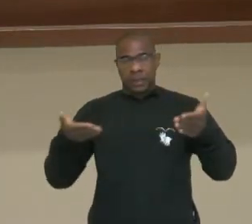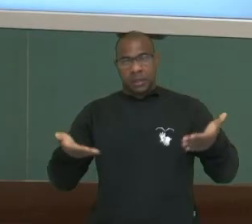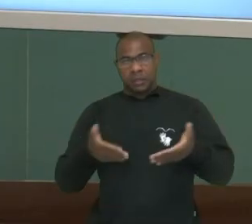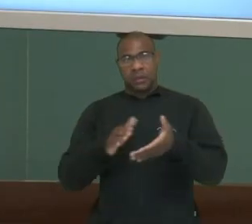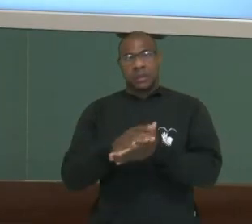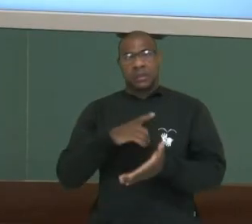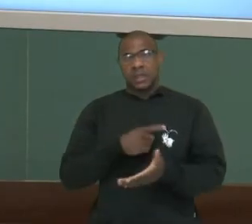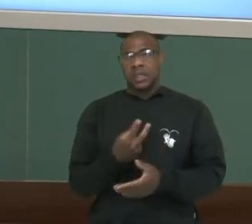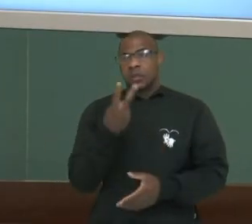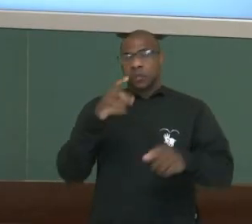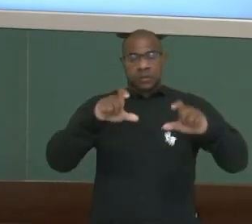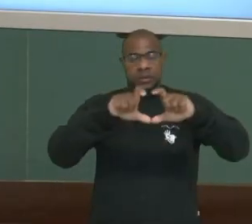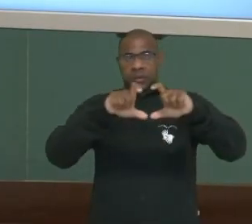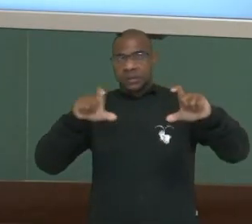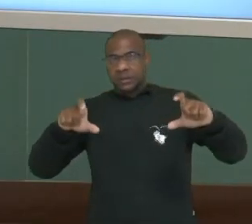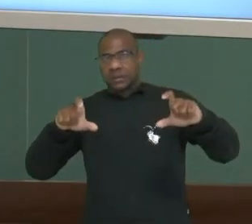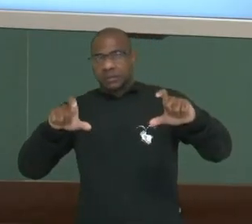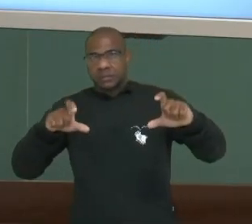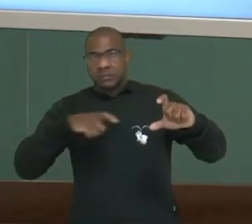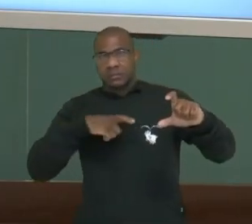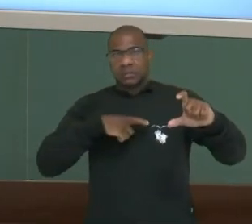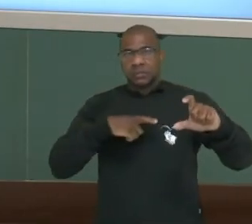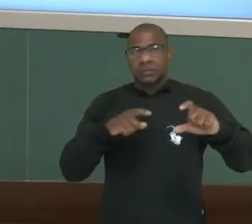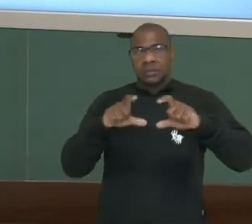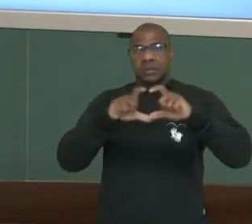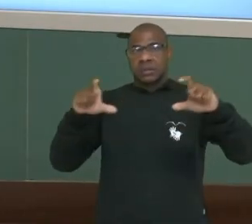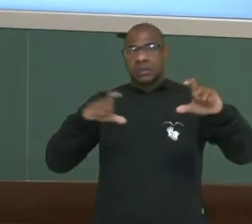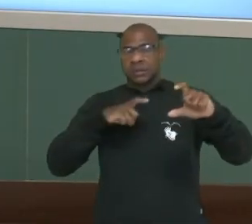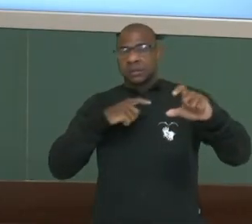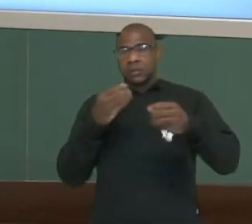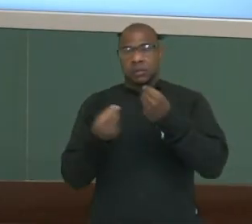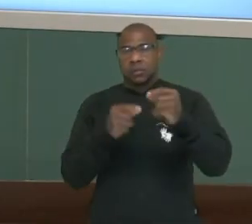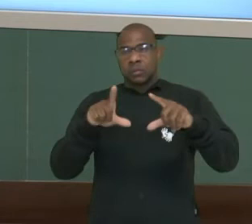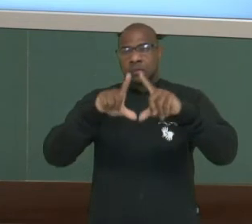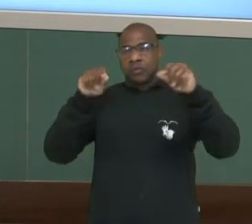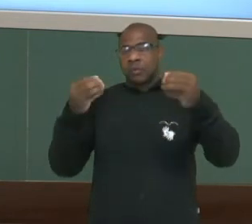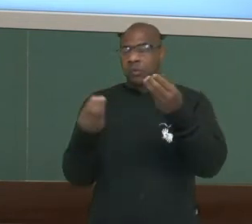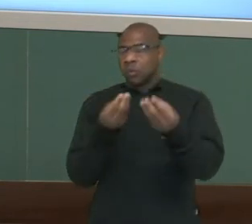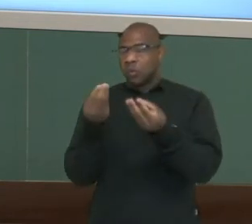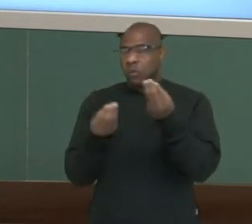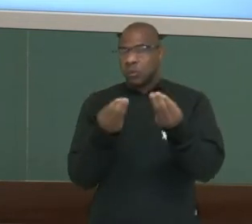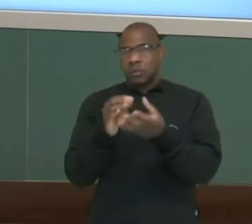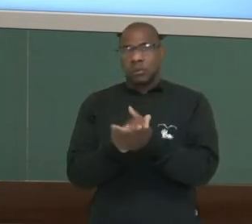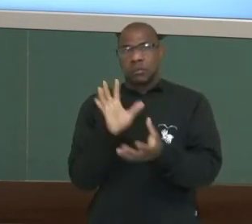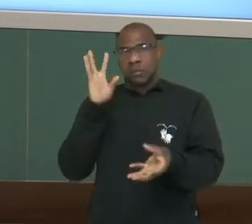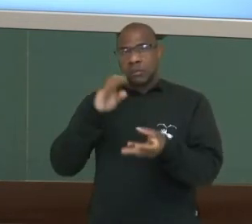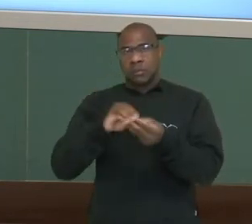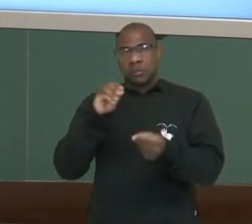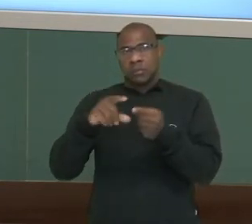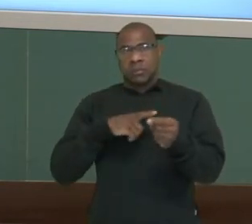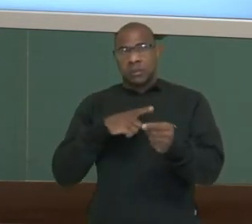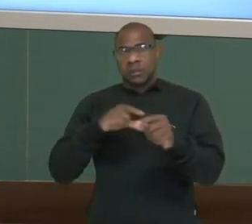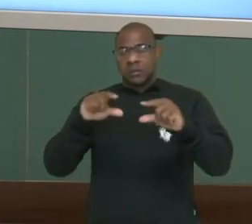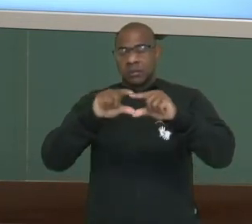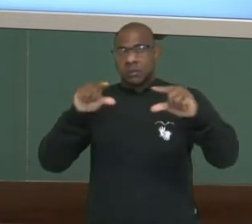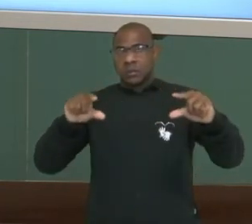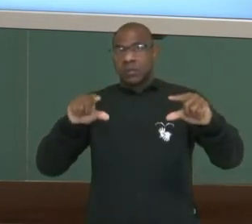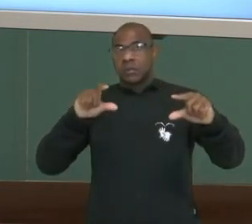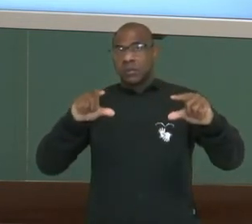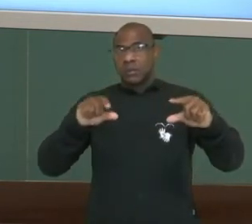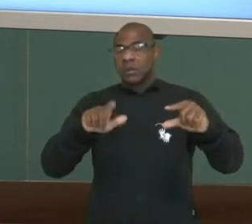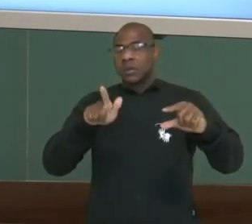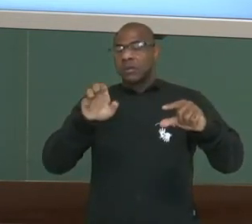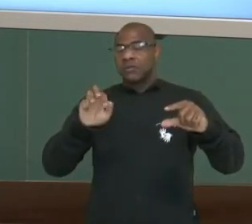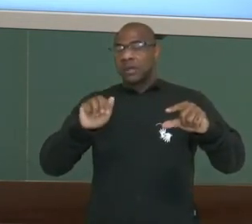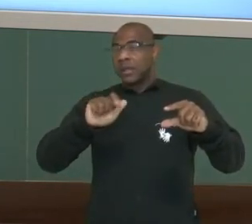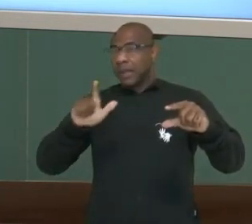tenho duas equações da reta, elas estão de que forma? Já vamos aproveitar fazer a revisão. Elas estão na forma